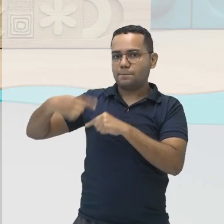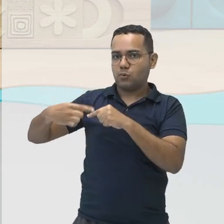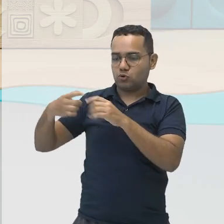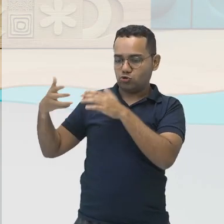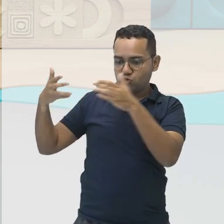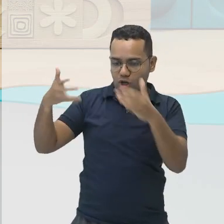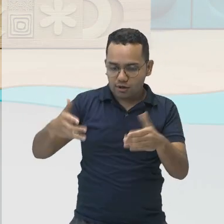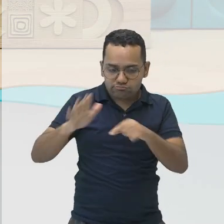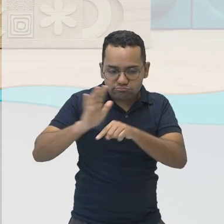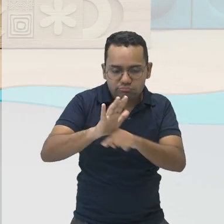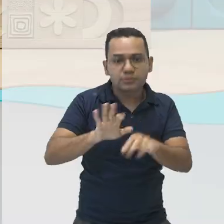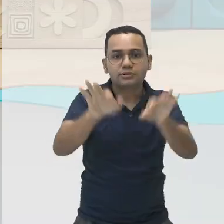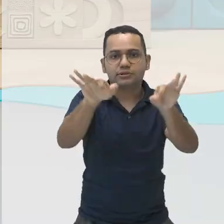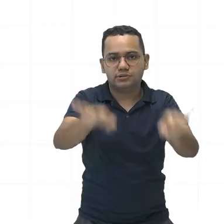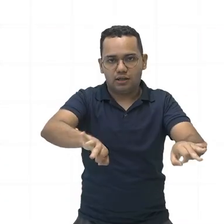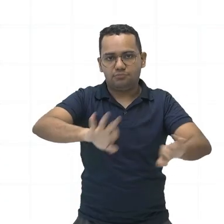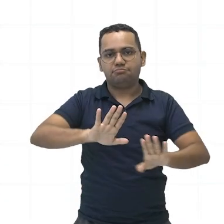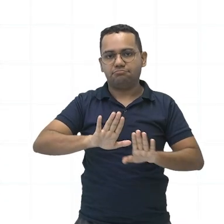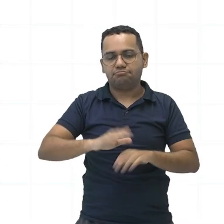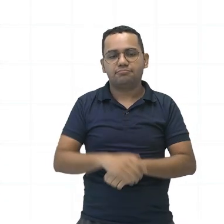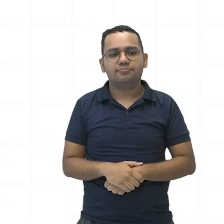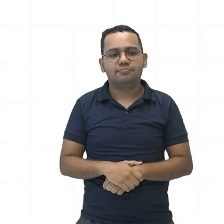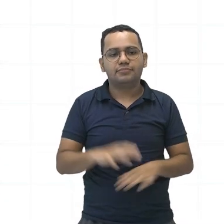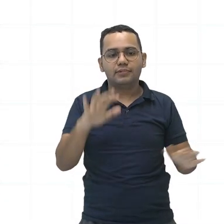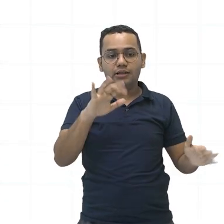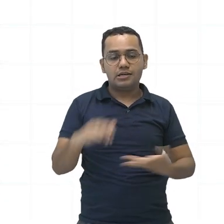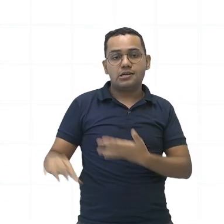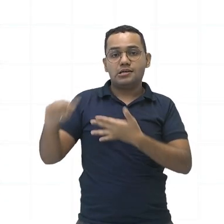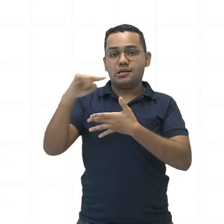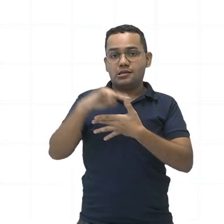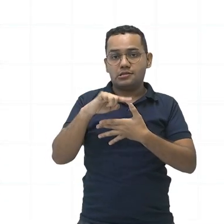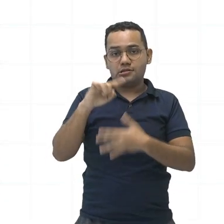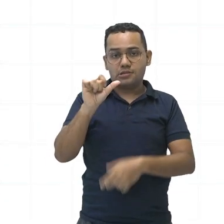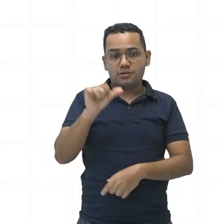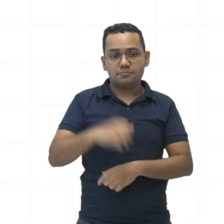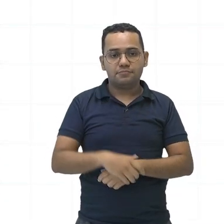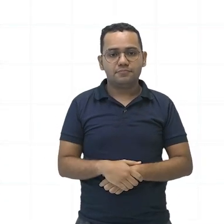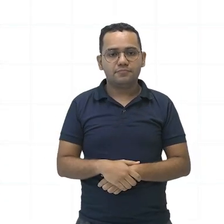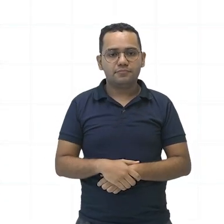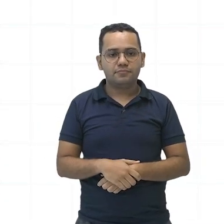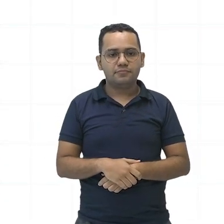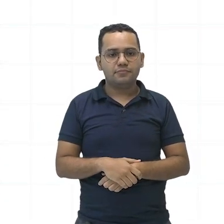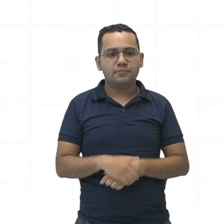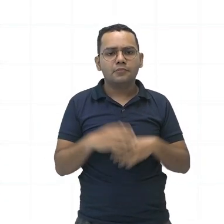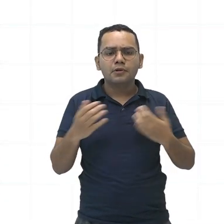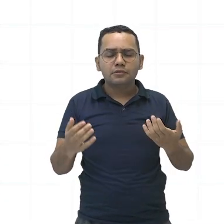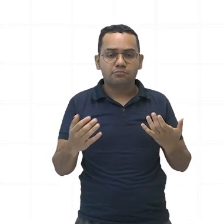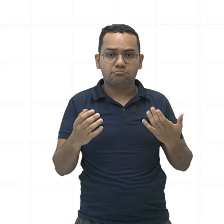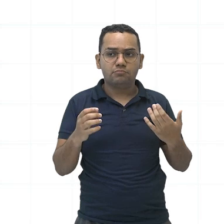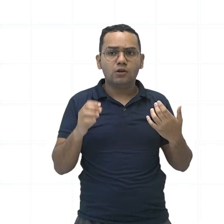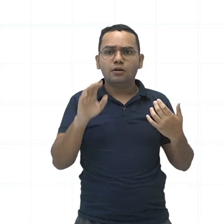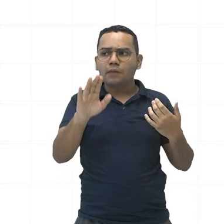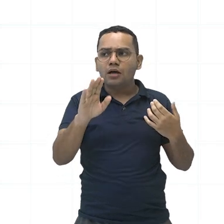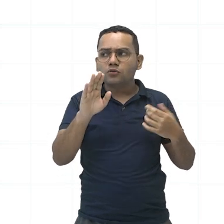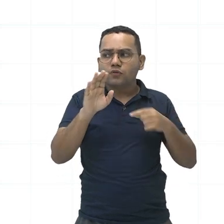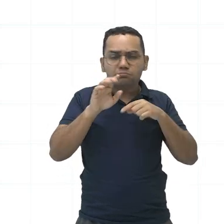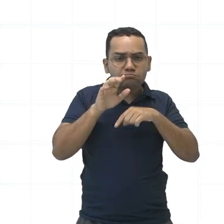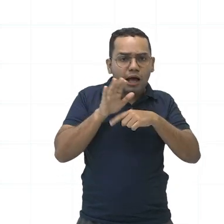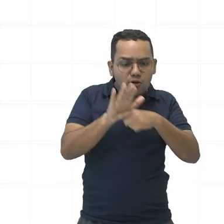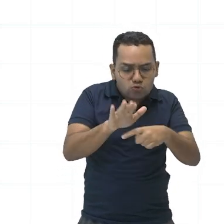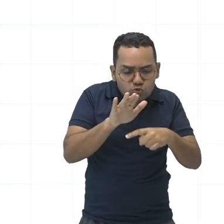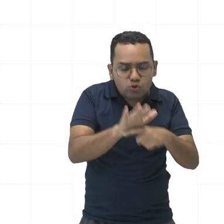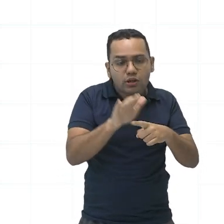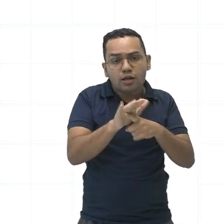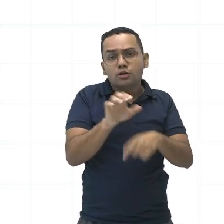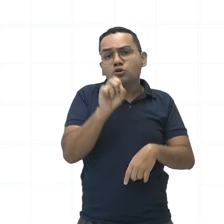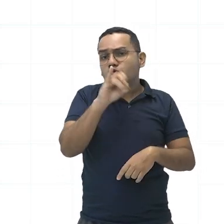melhor maneira possível, ok? Sexto passo, agir somente até o ponto de seu conhecimento e técnica de